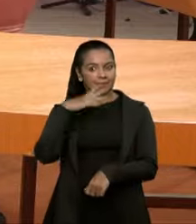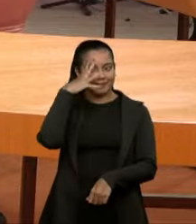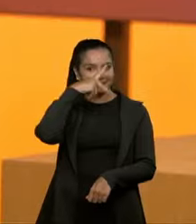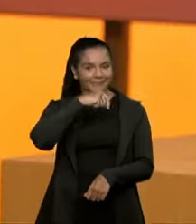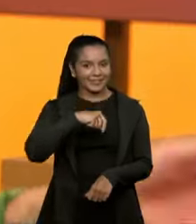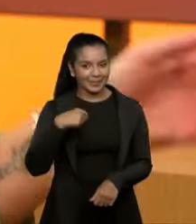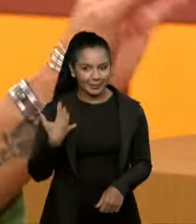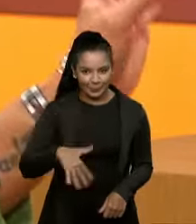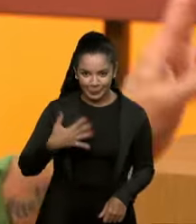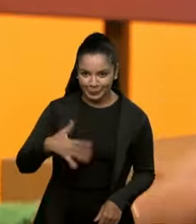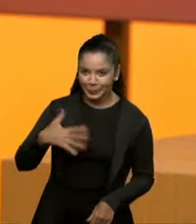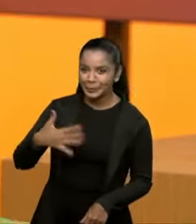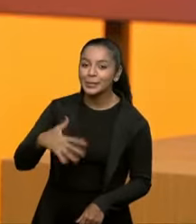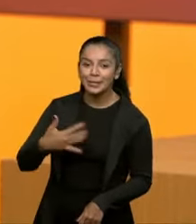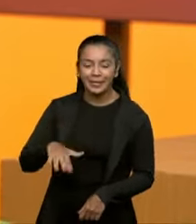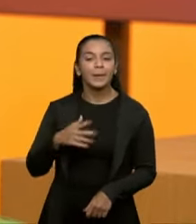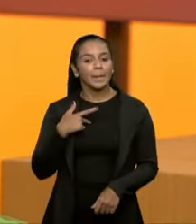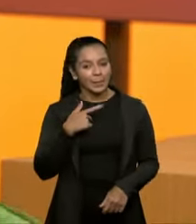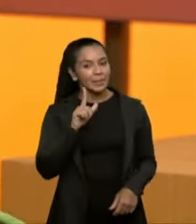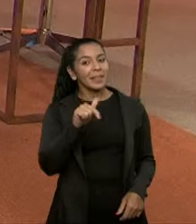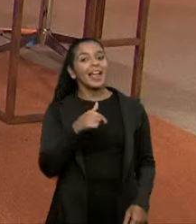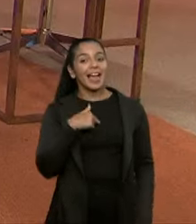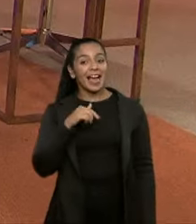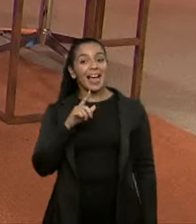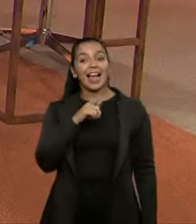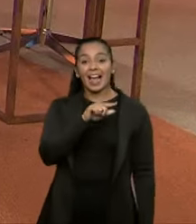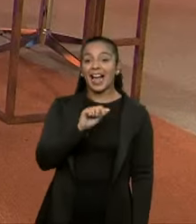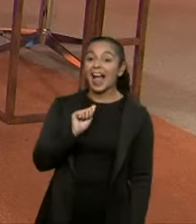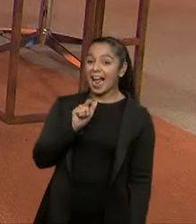Ai, que momento lindo. Alice gostou de tomar copa. Viva a